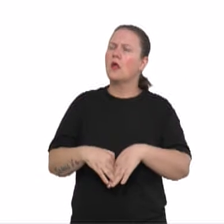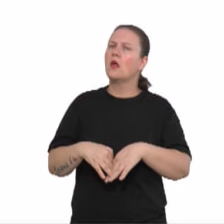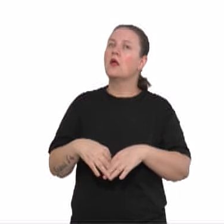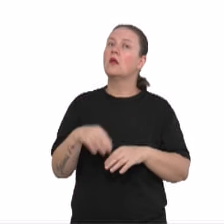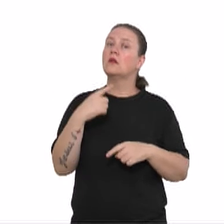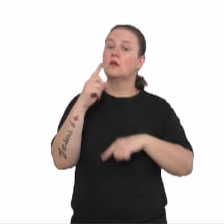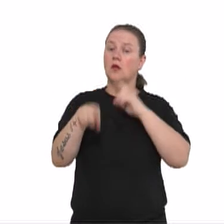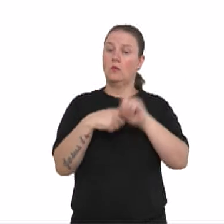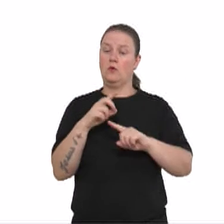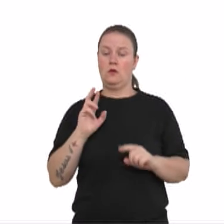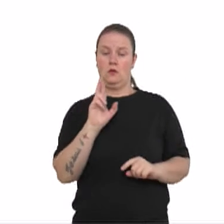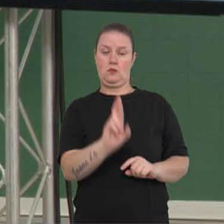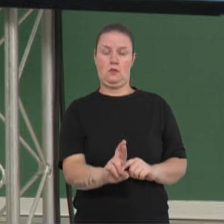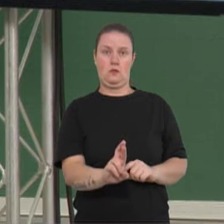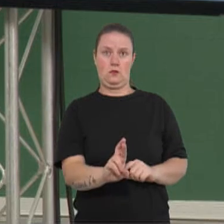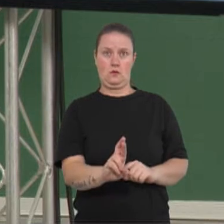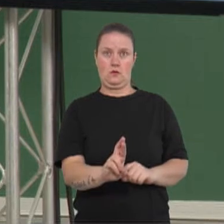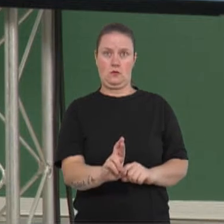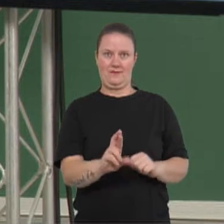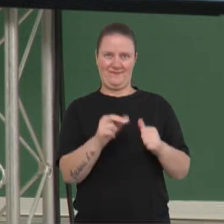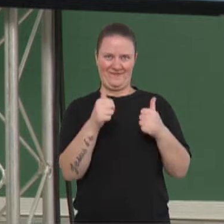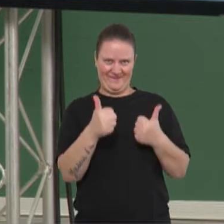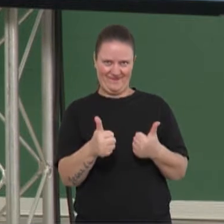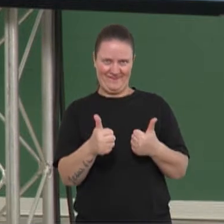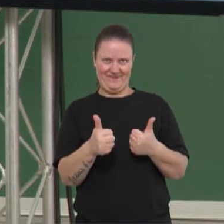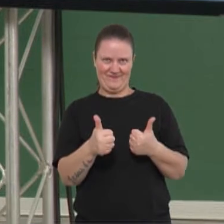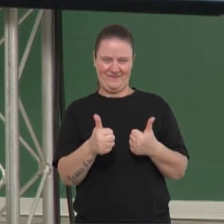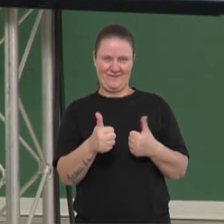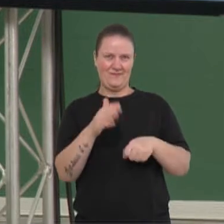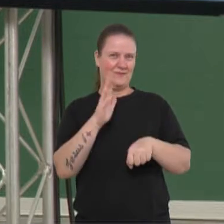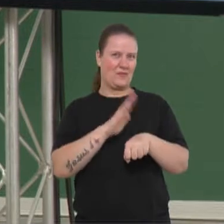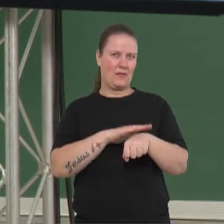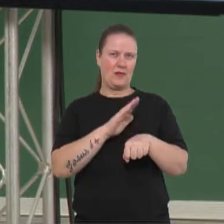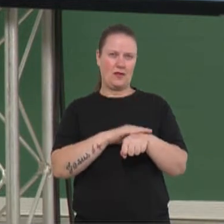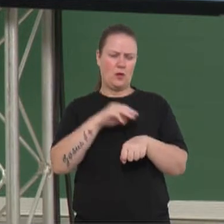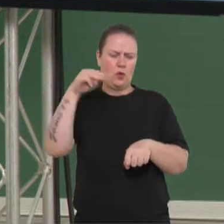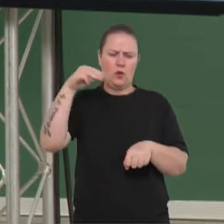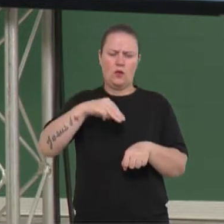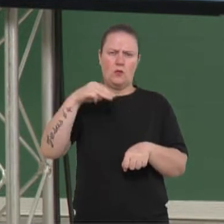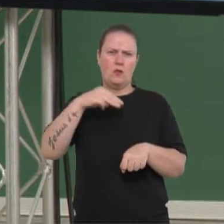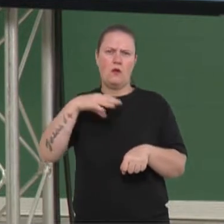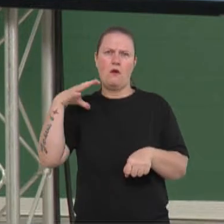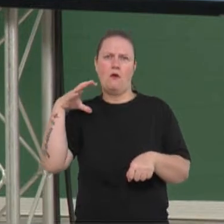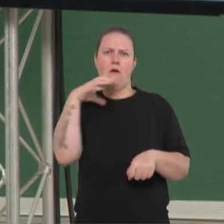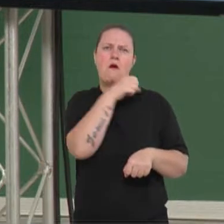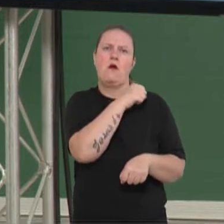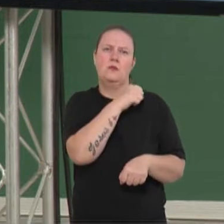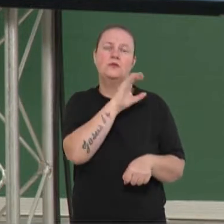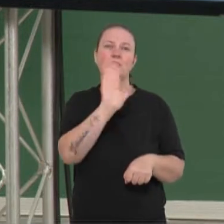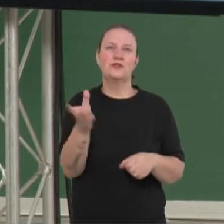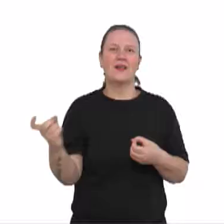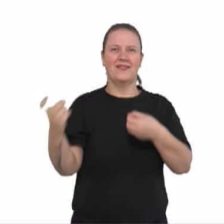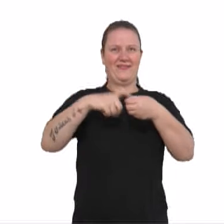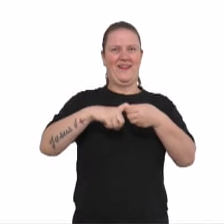e responder, tá? Vocês terão, então, alguns minutos para essa atividade.